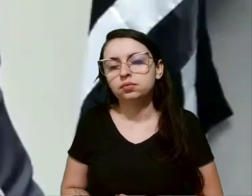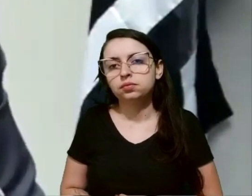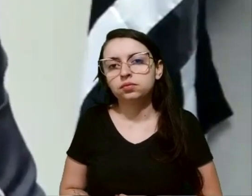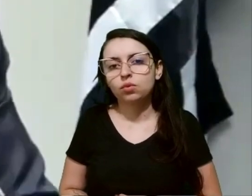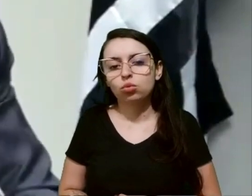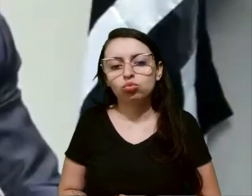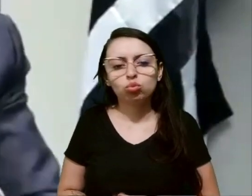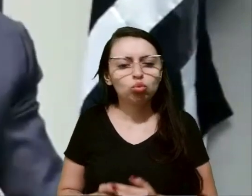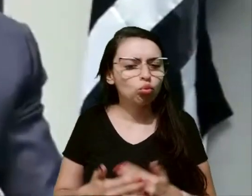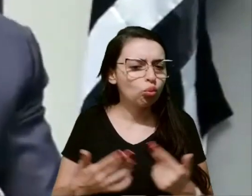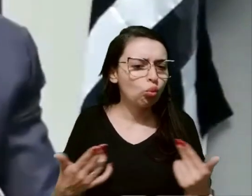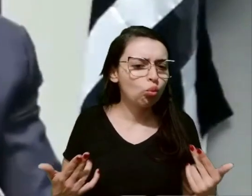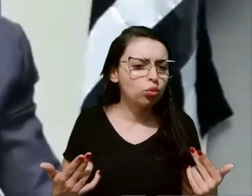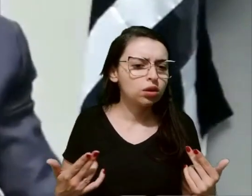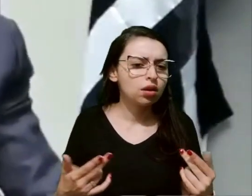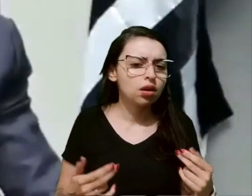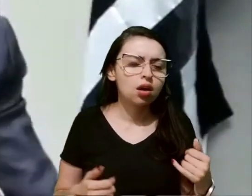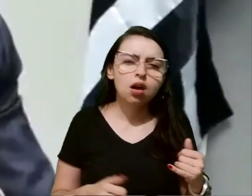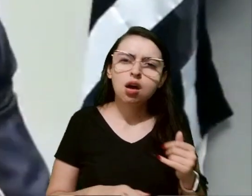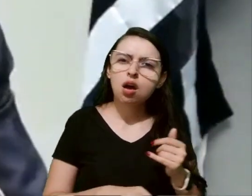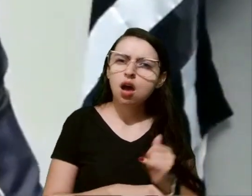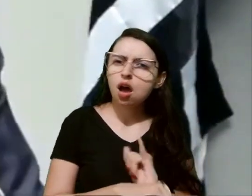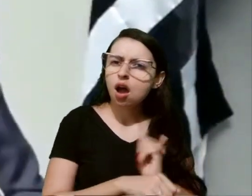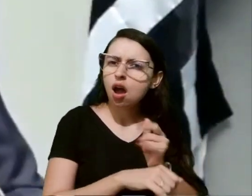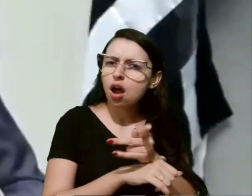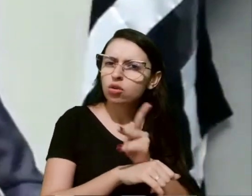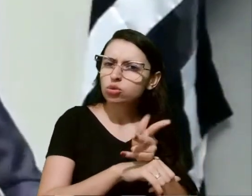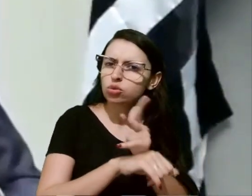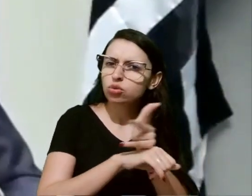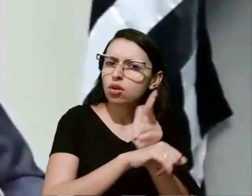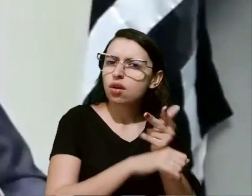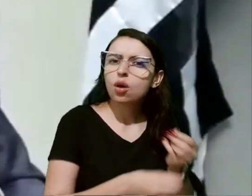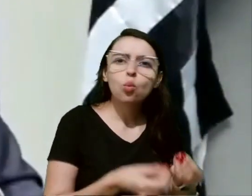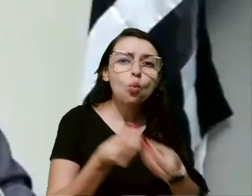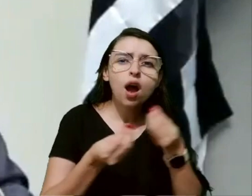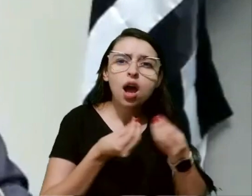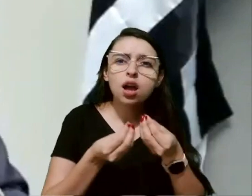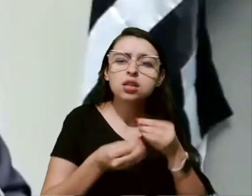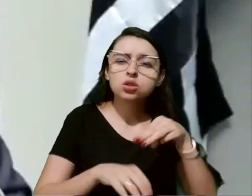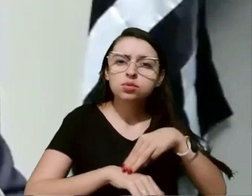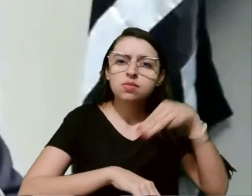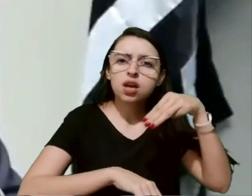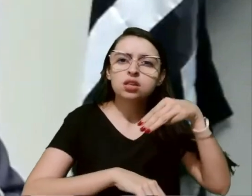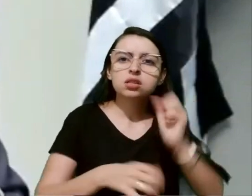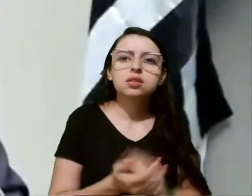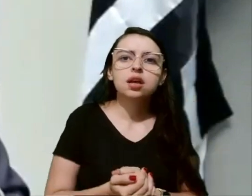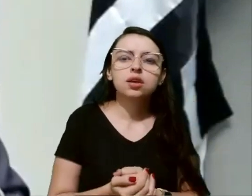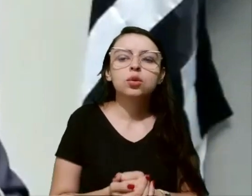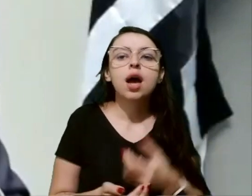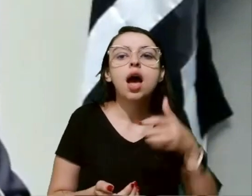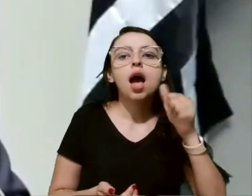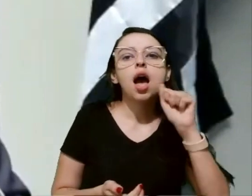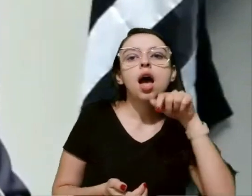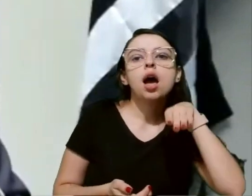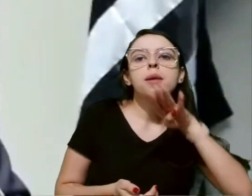e toda a imprensa foi verificar quais eram os magistrados que tinham absolvido